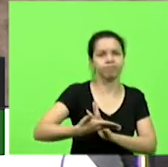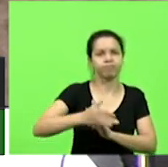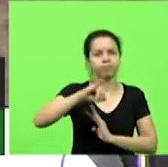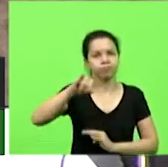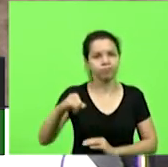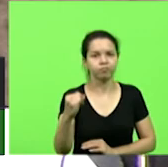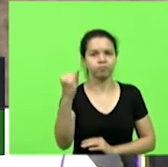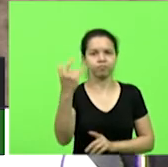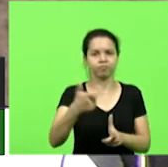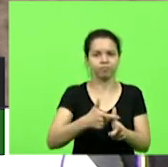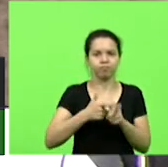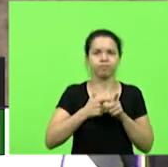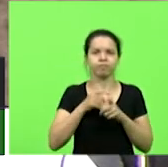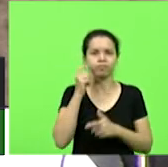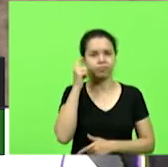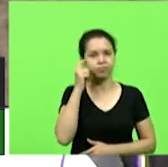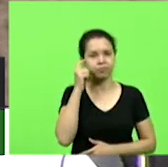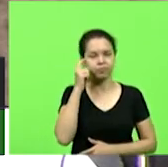das dívidas.